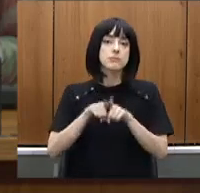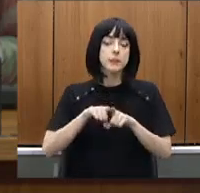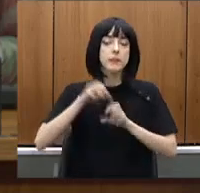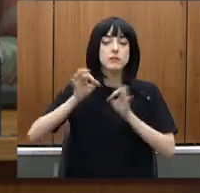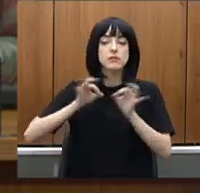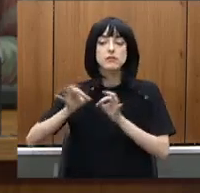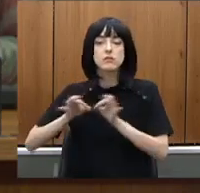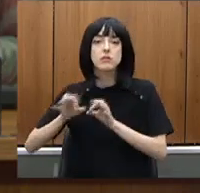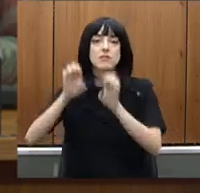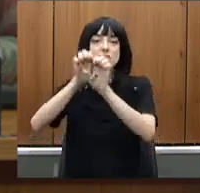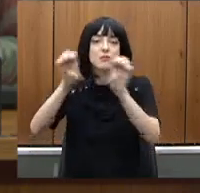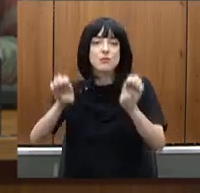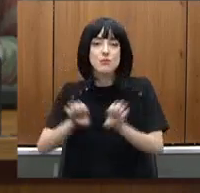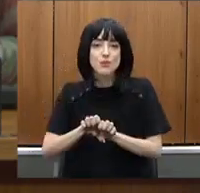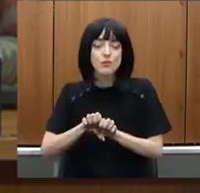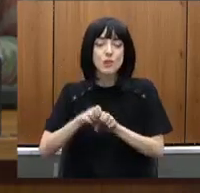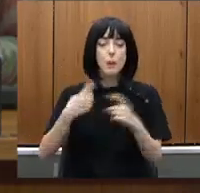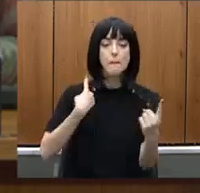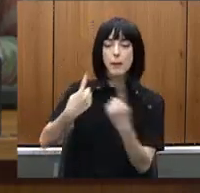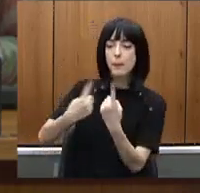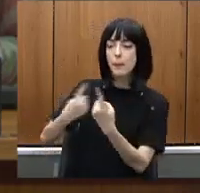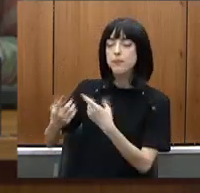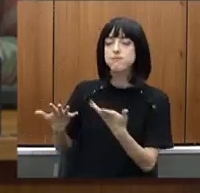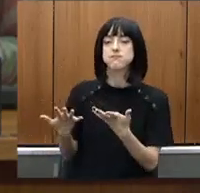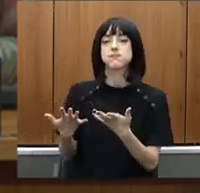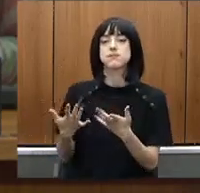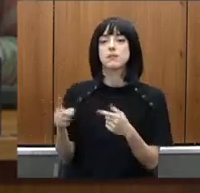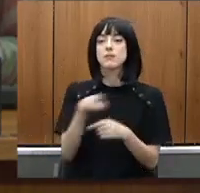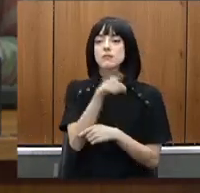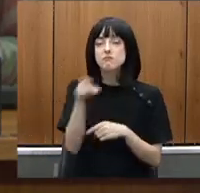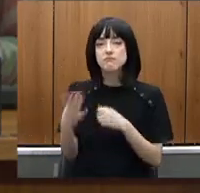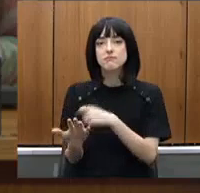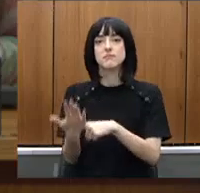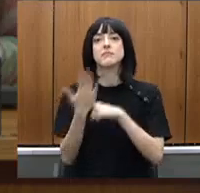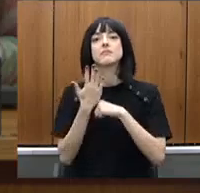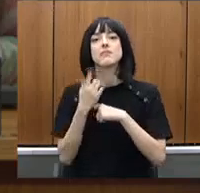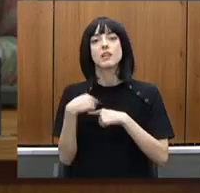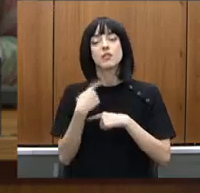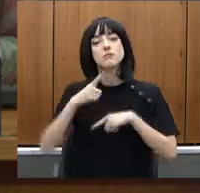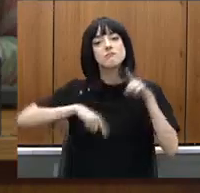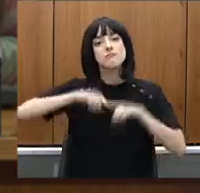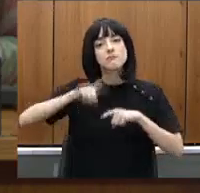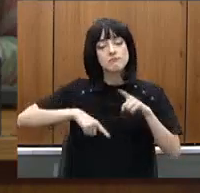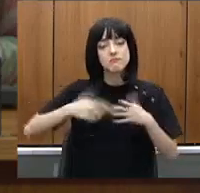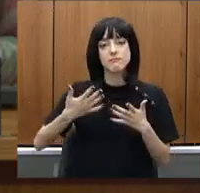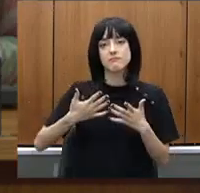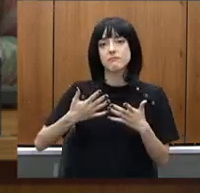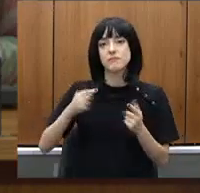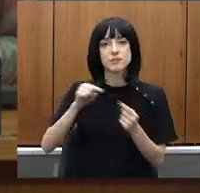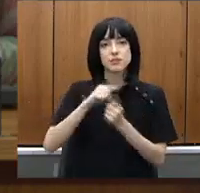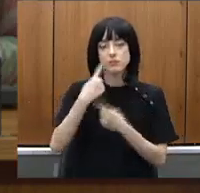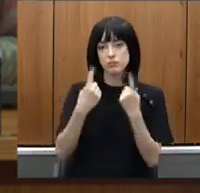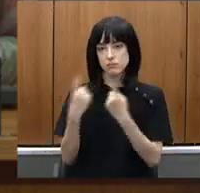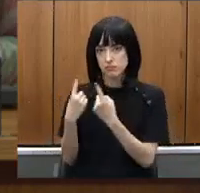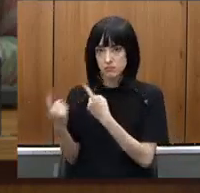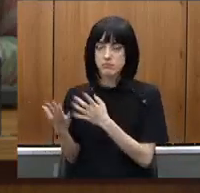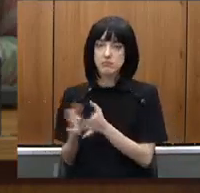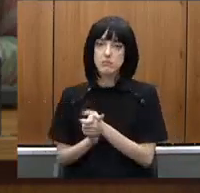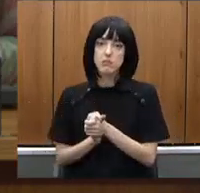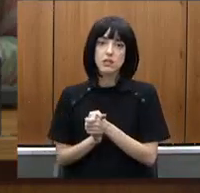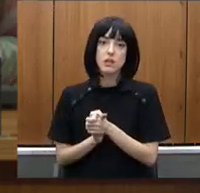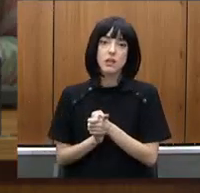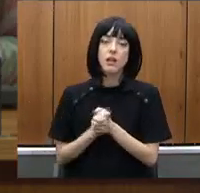4 anos senhor vai chegar no final do com o efetivo No Limite do prudencial que é de 2015